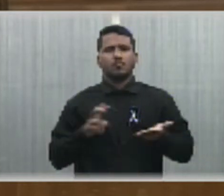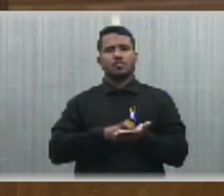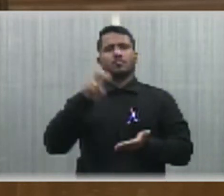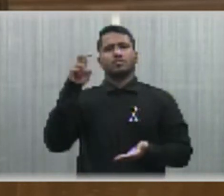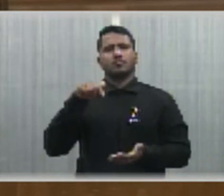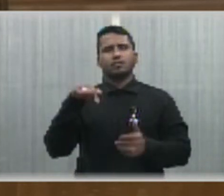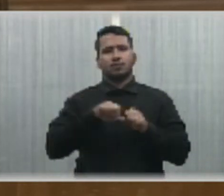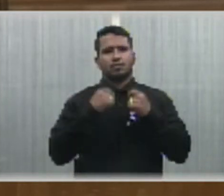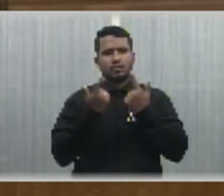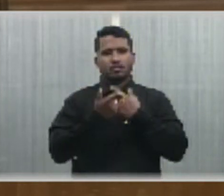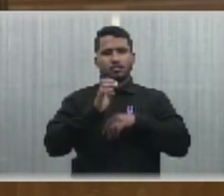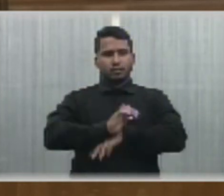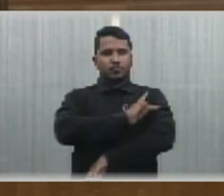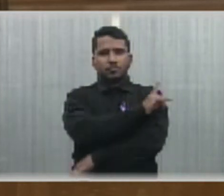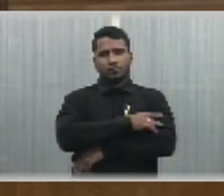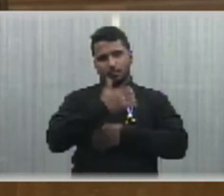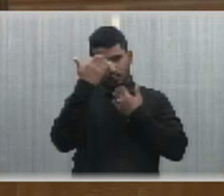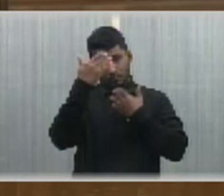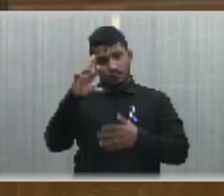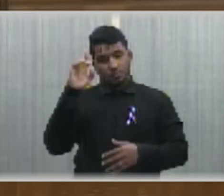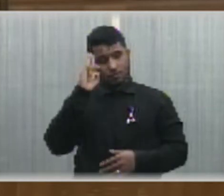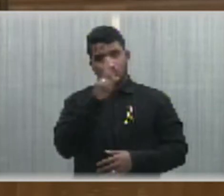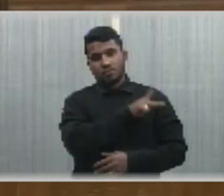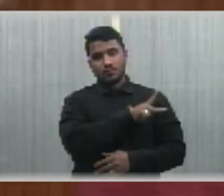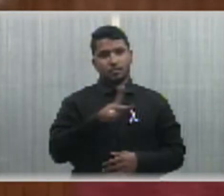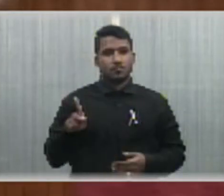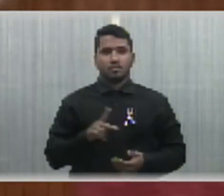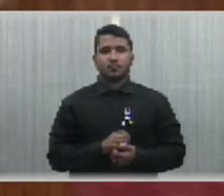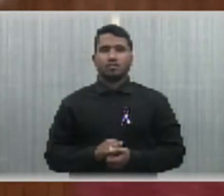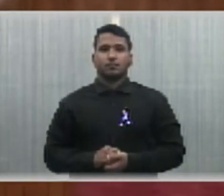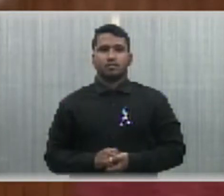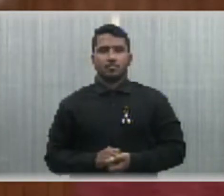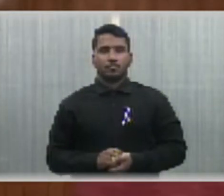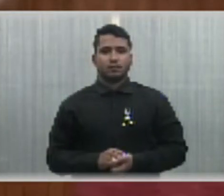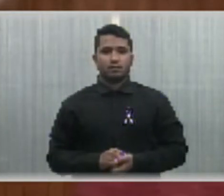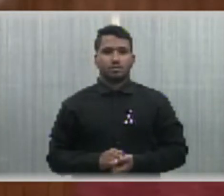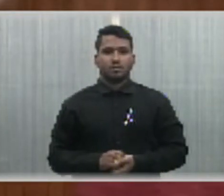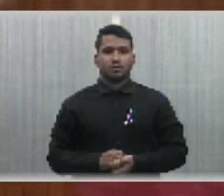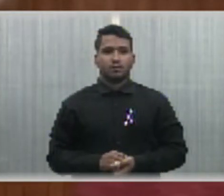aqui na Assembleia Legislativa. Muito obrigado, senhor presidente.